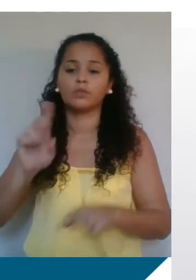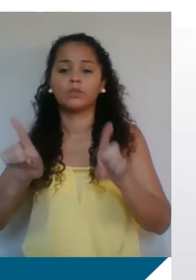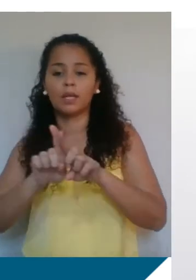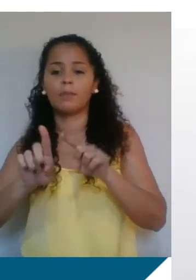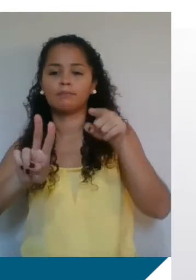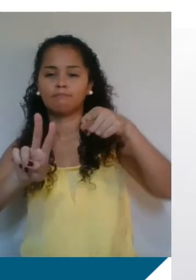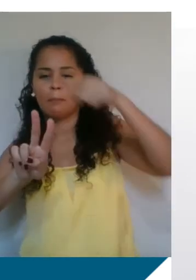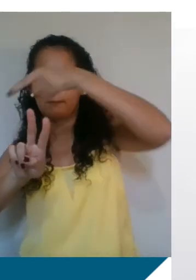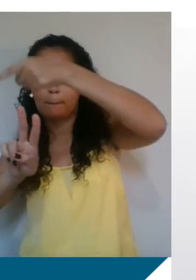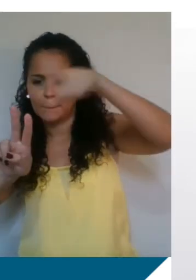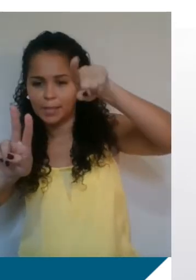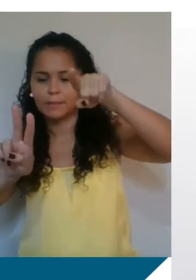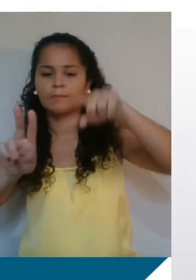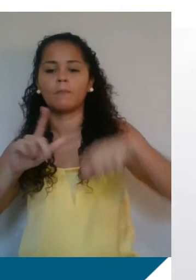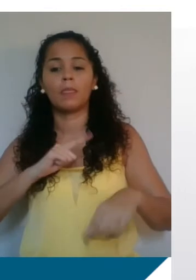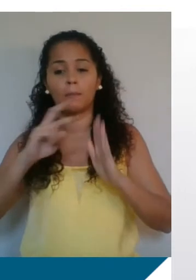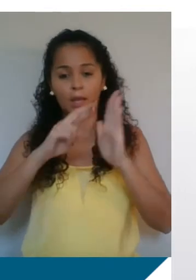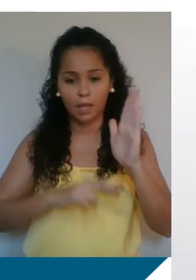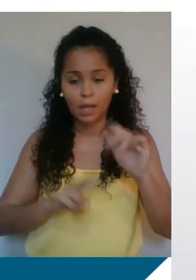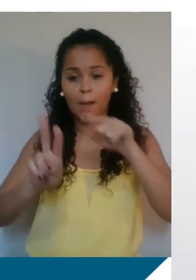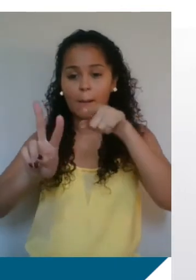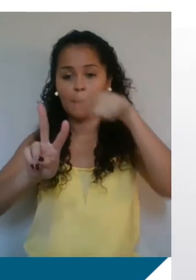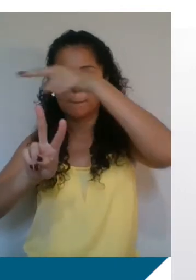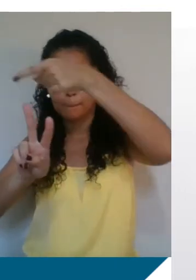círculo é π vezes raio ao quadrado.